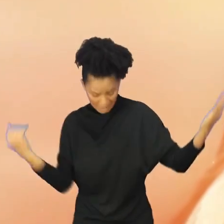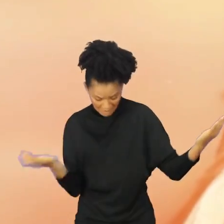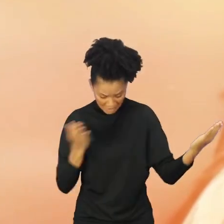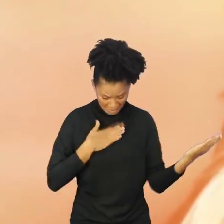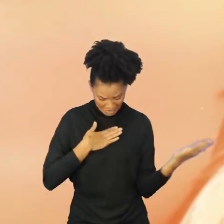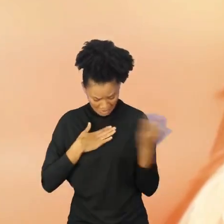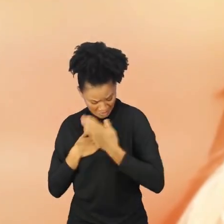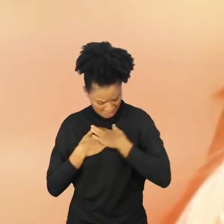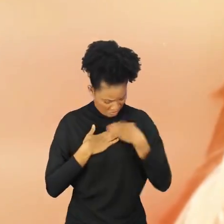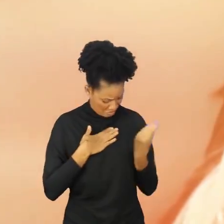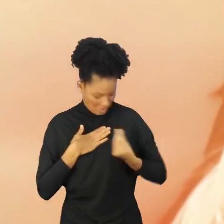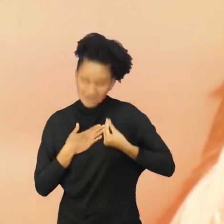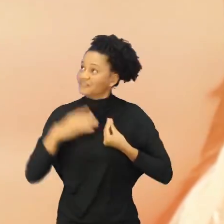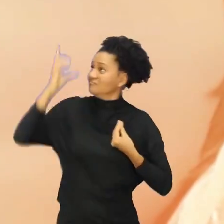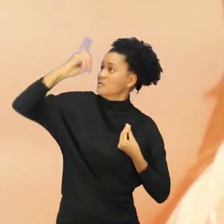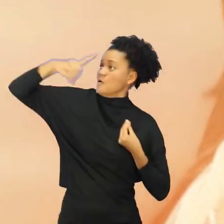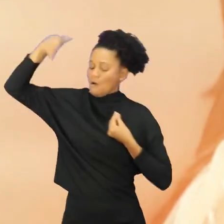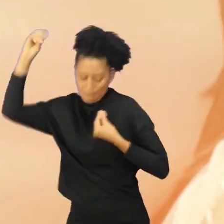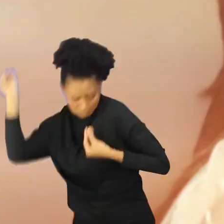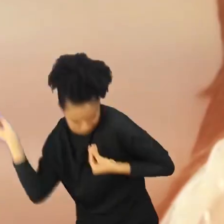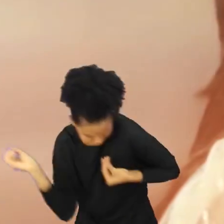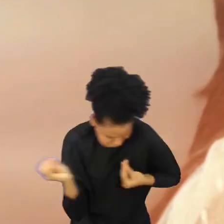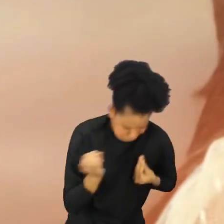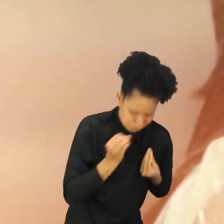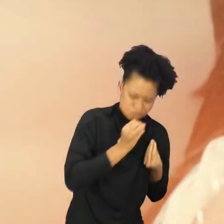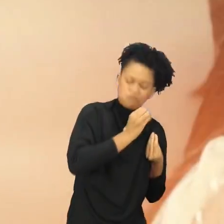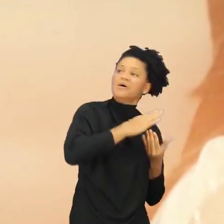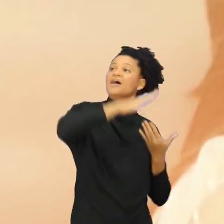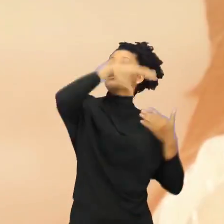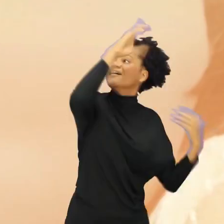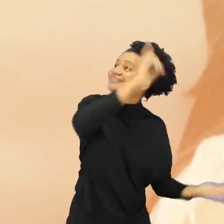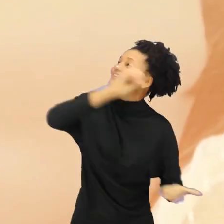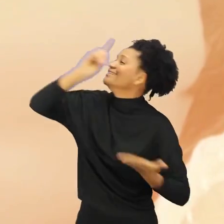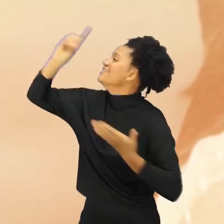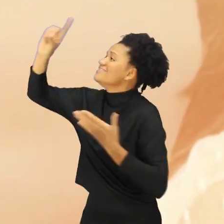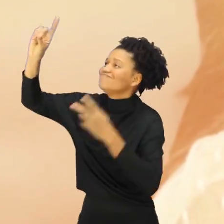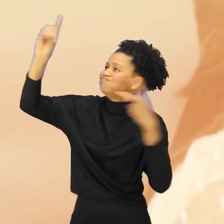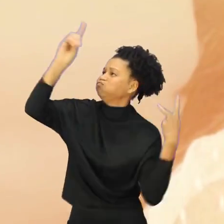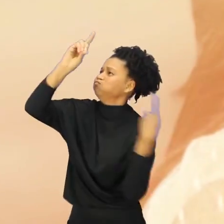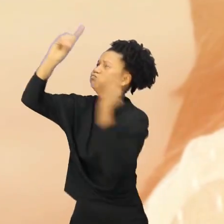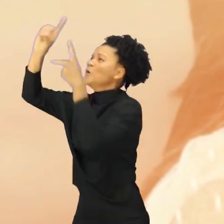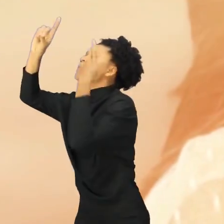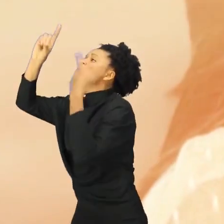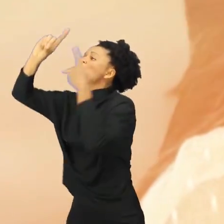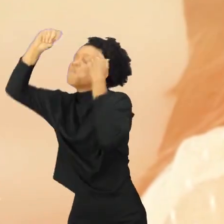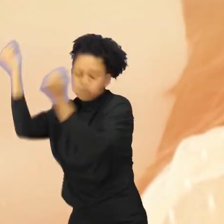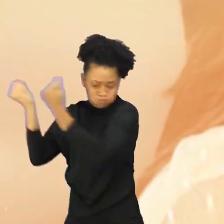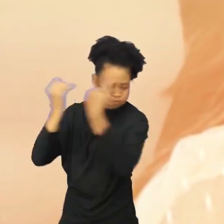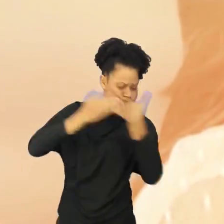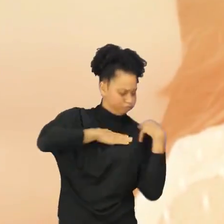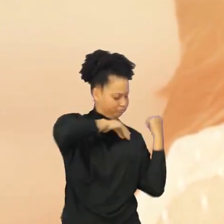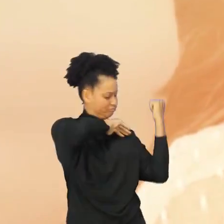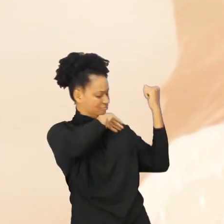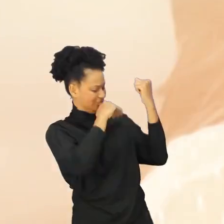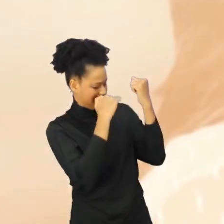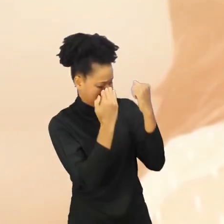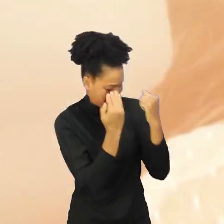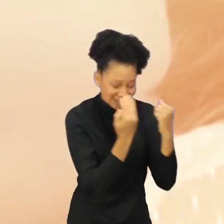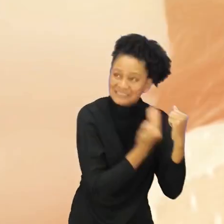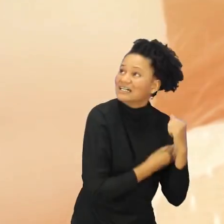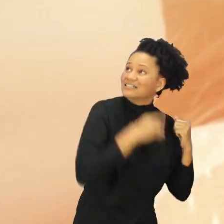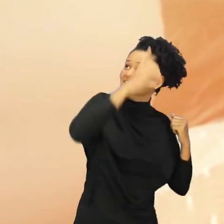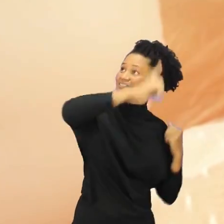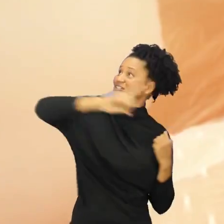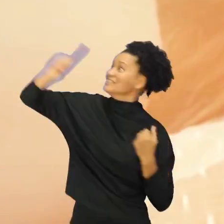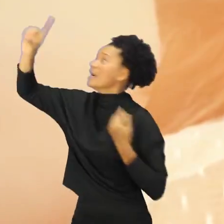A minha vida é obra de Suas mãos A força que há em mim vem de Ti, Senhor O meu